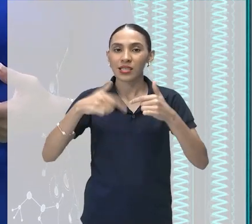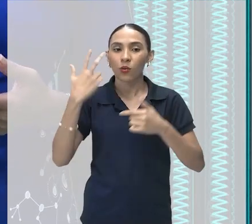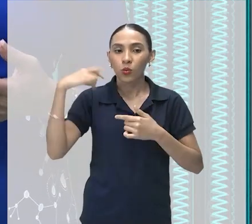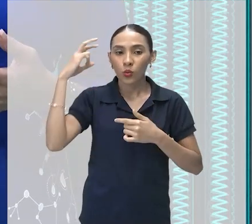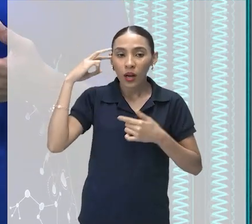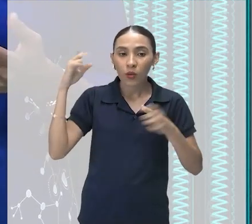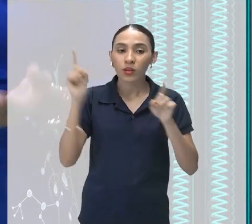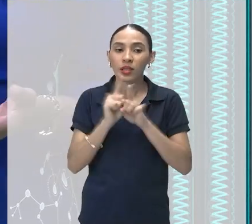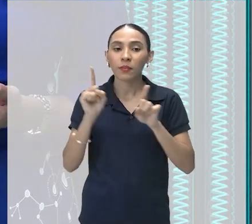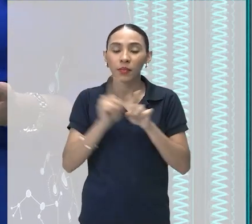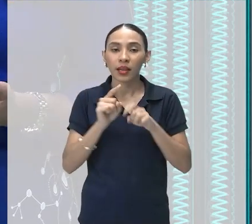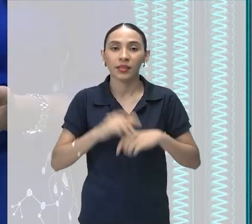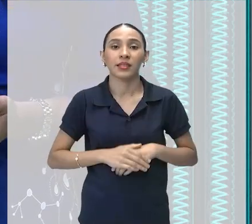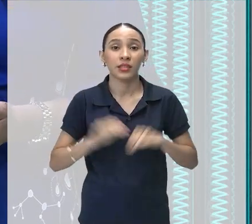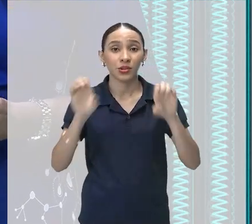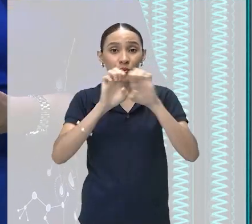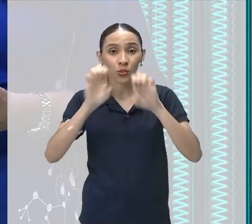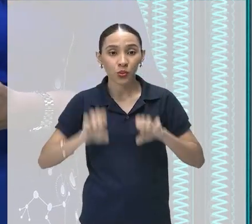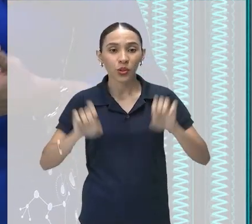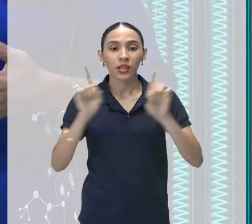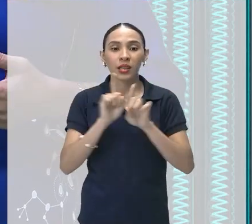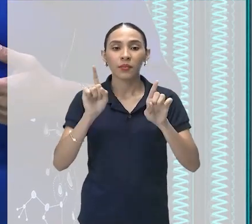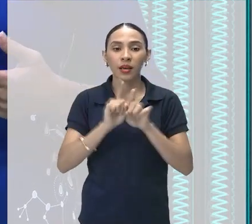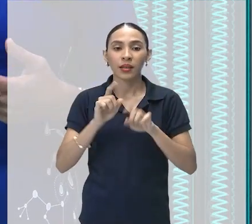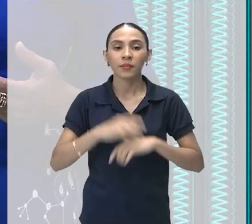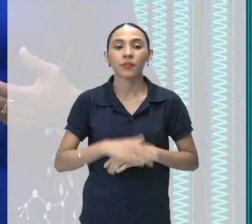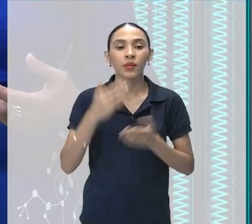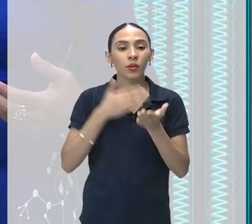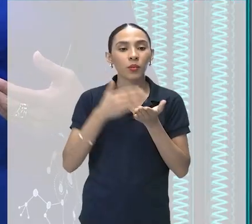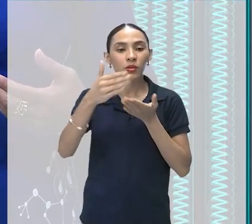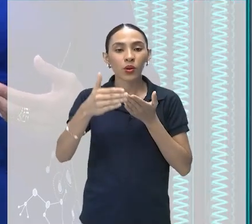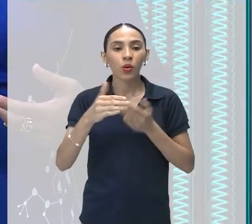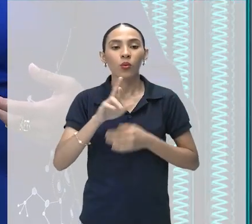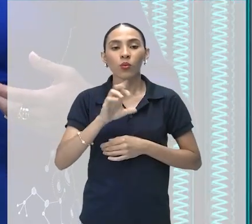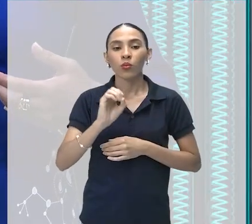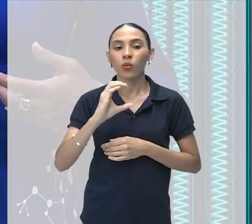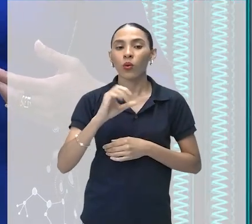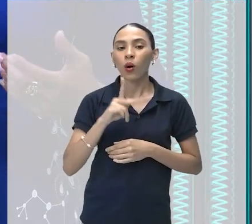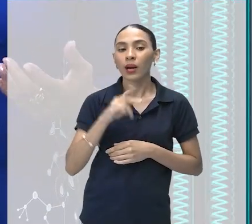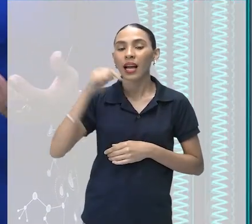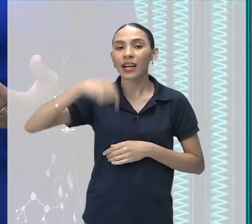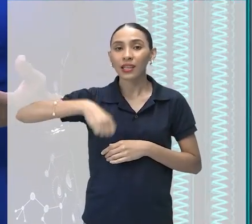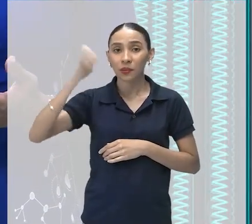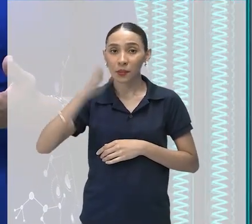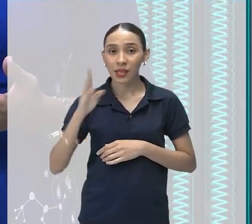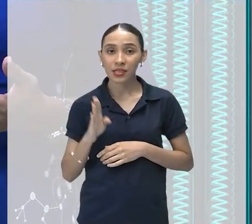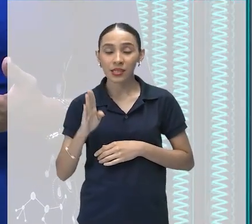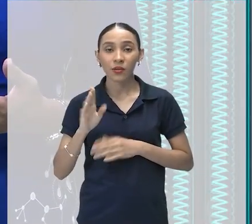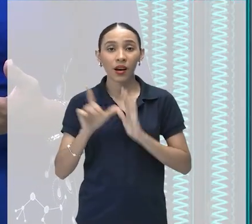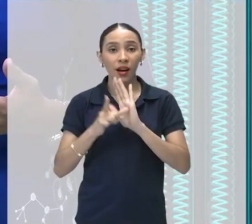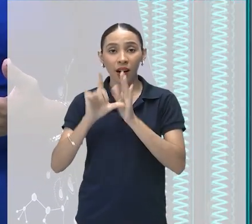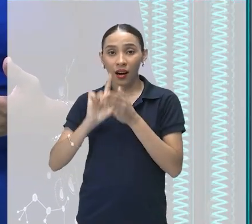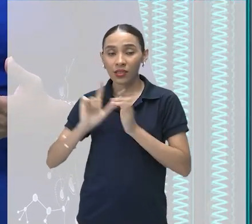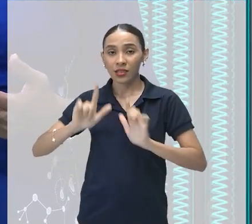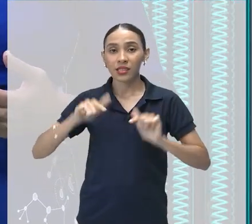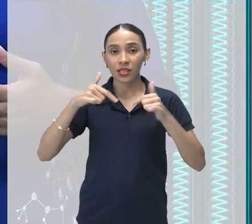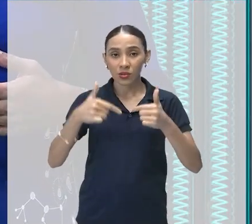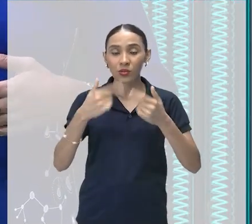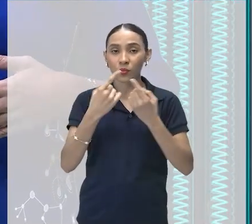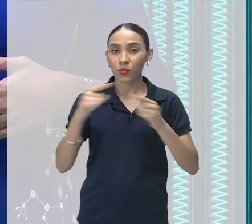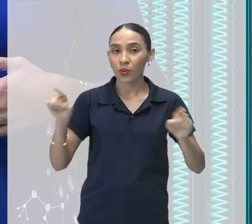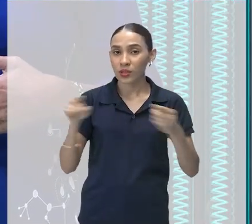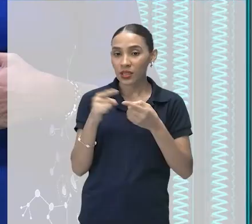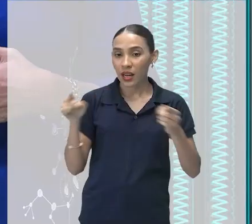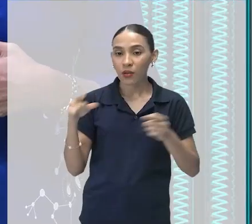musical, musical estético, que introduziu o rock no Brasil. Ora, antes desse movimento